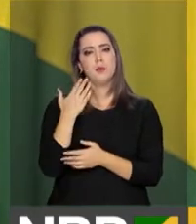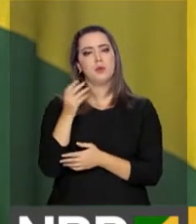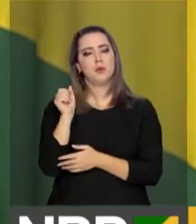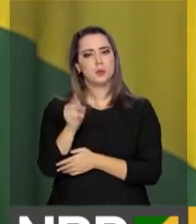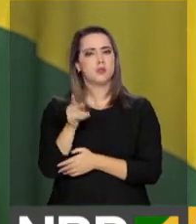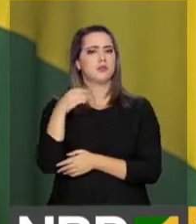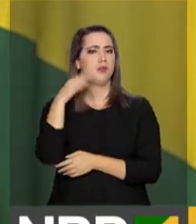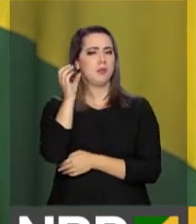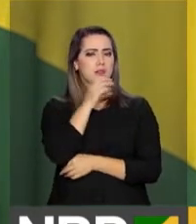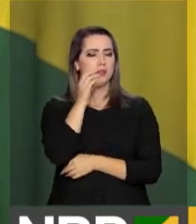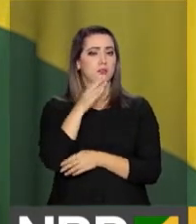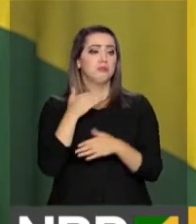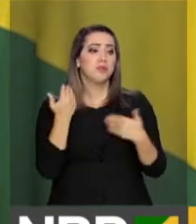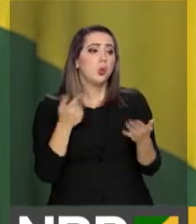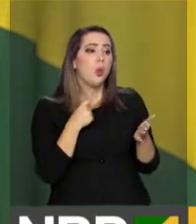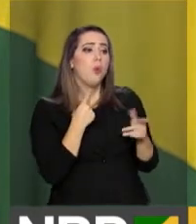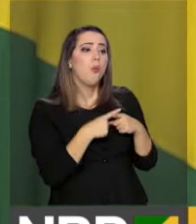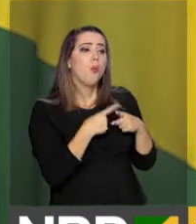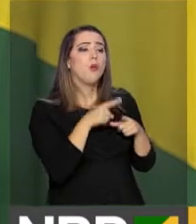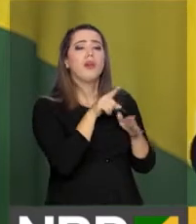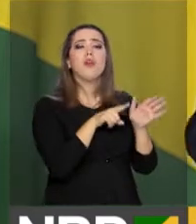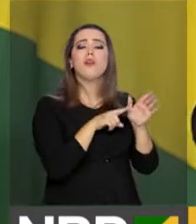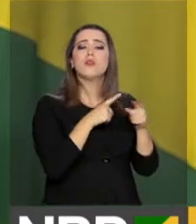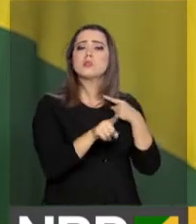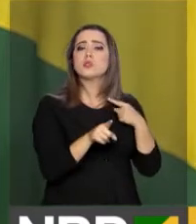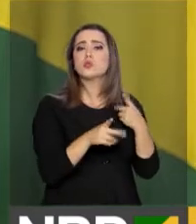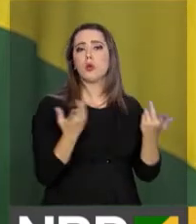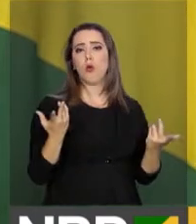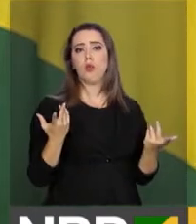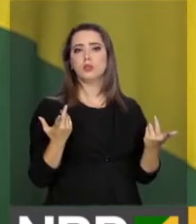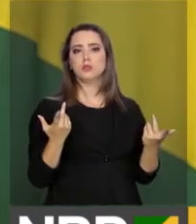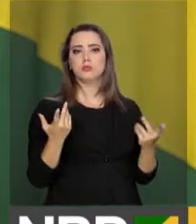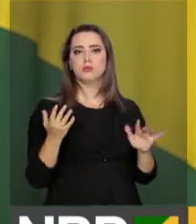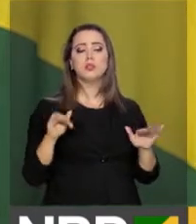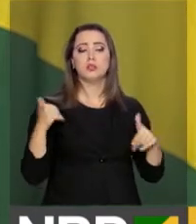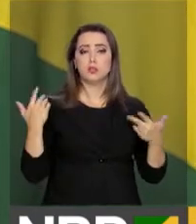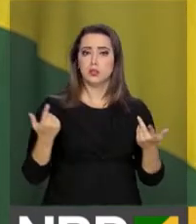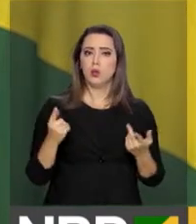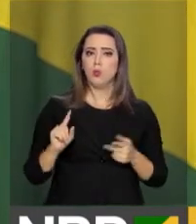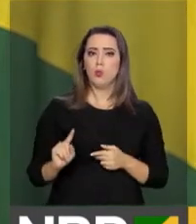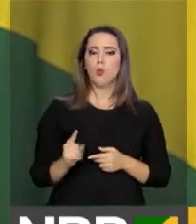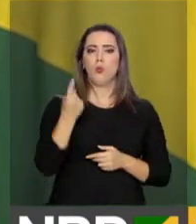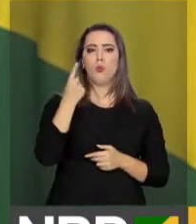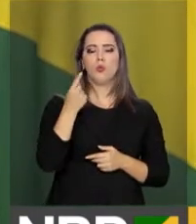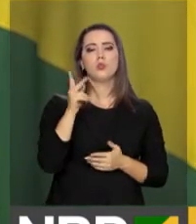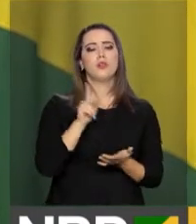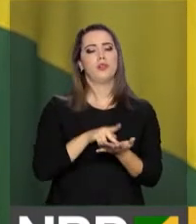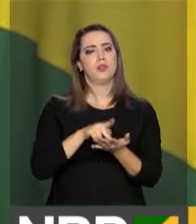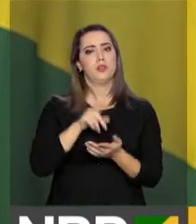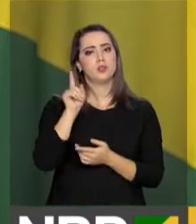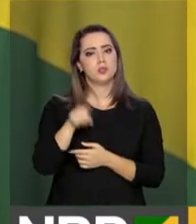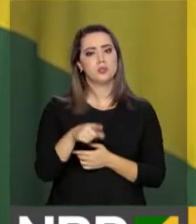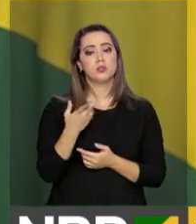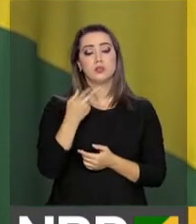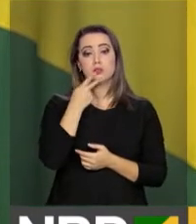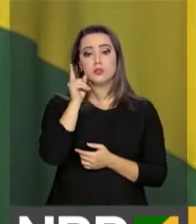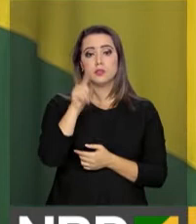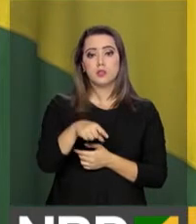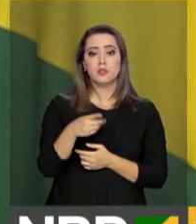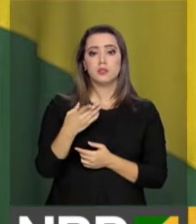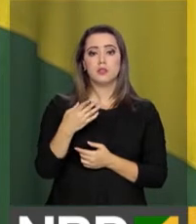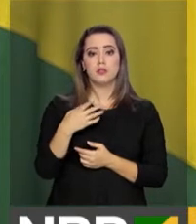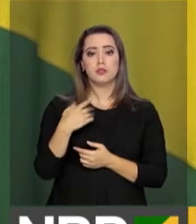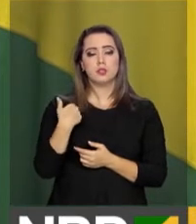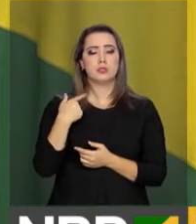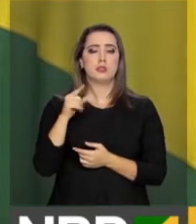a gente só porque você é conta aí sim surge talvez o único argumento verdadeiro que o argumento da chamada